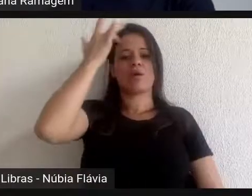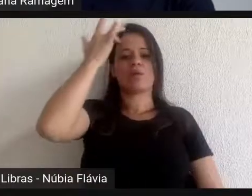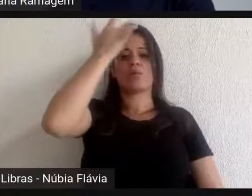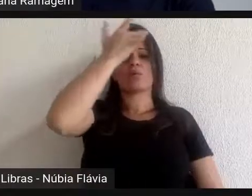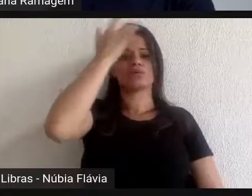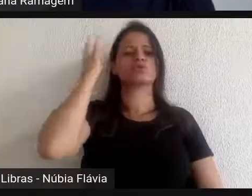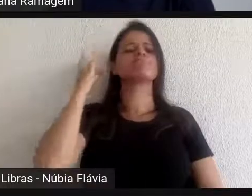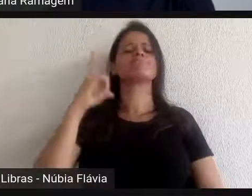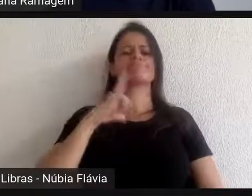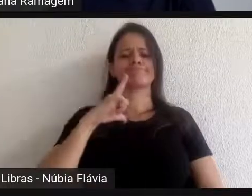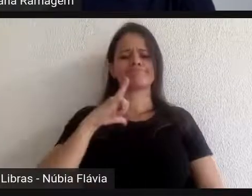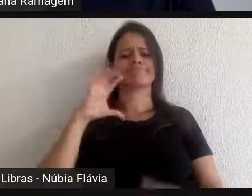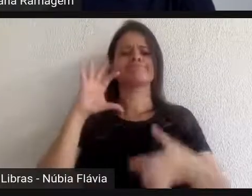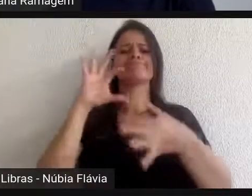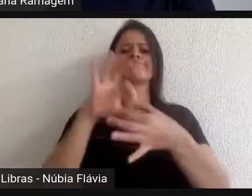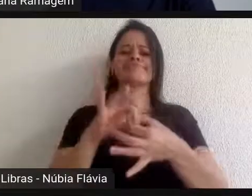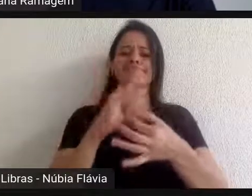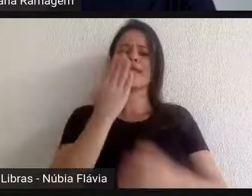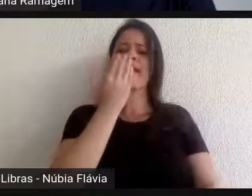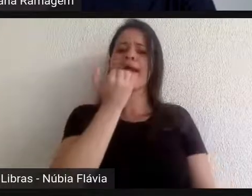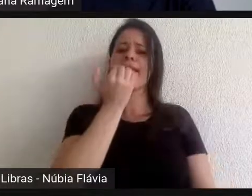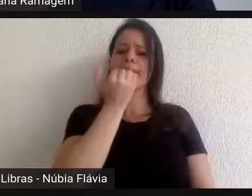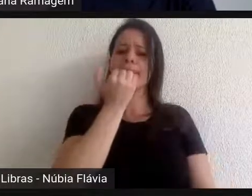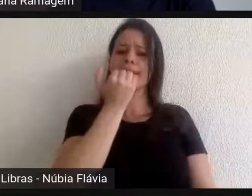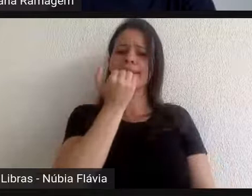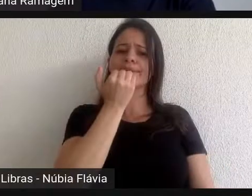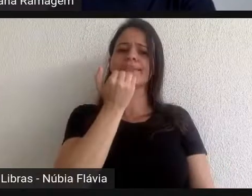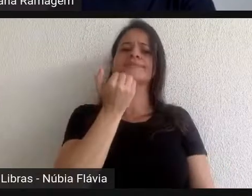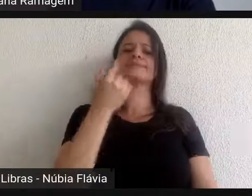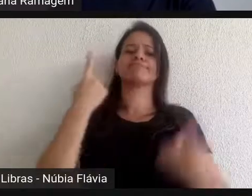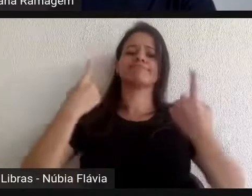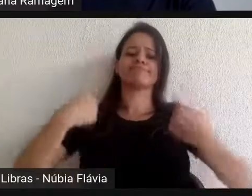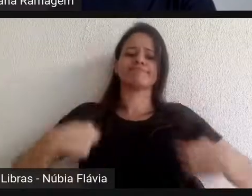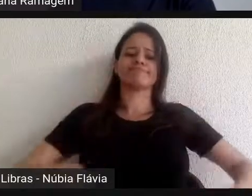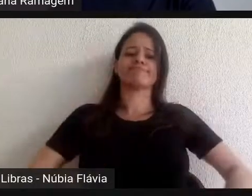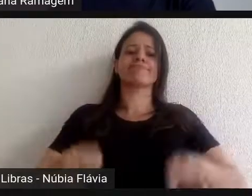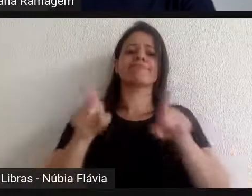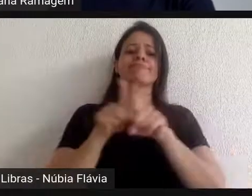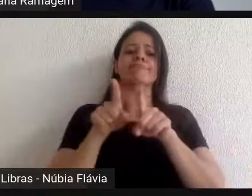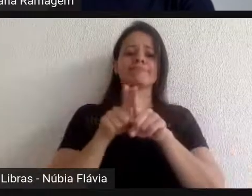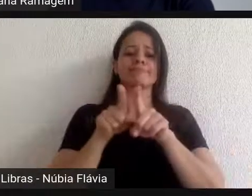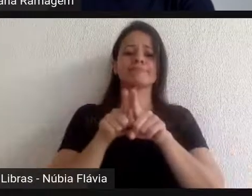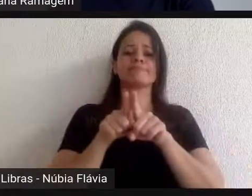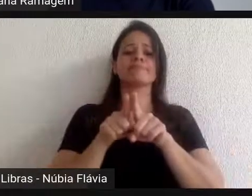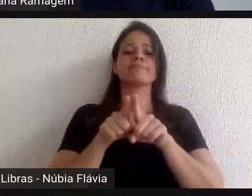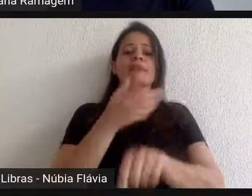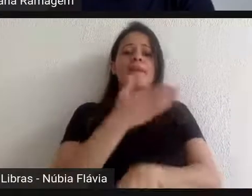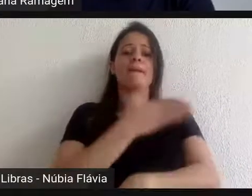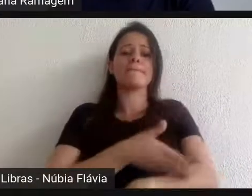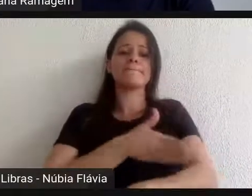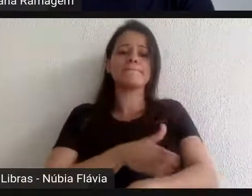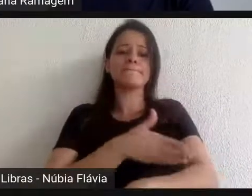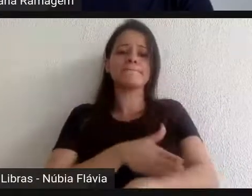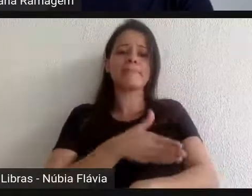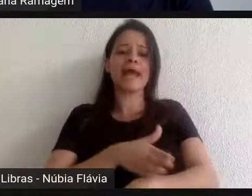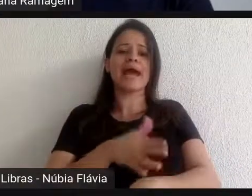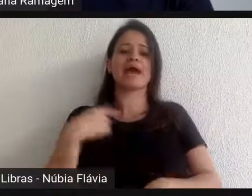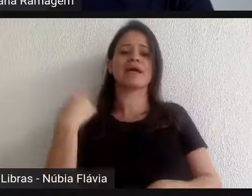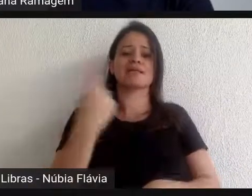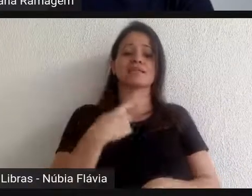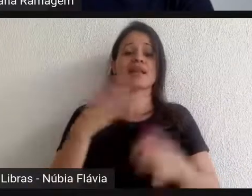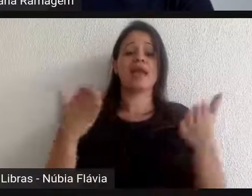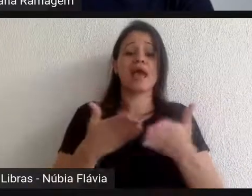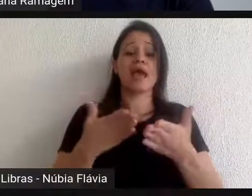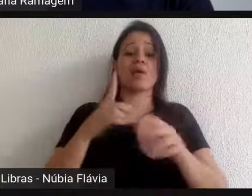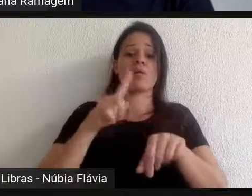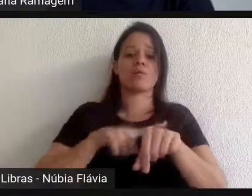muito ligada à alimentação, né, à nutrição e ao condicionamento físico, à prática de exercício, né? Nesse